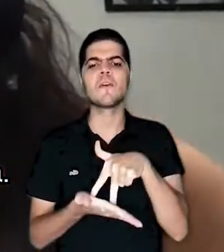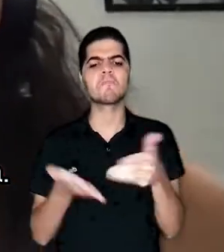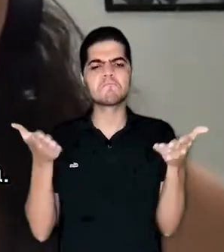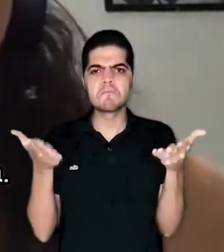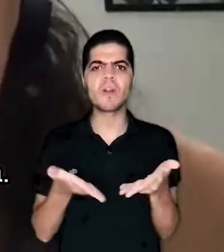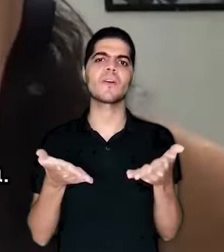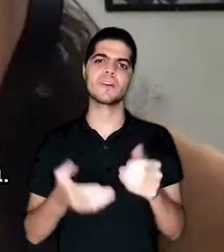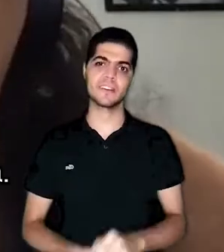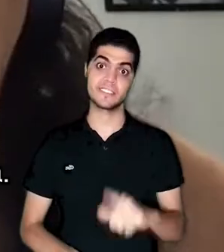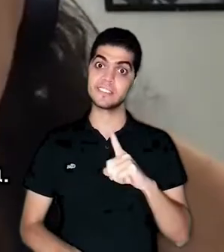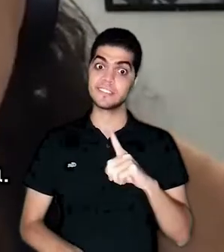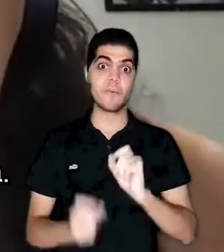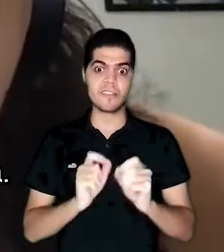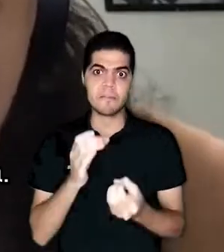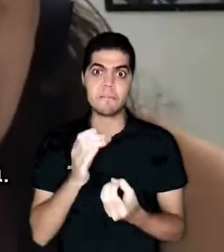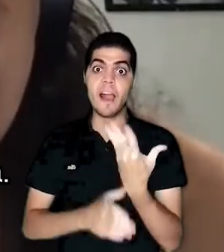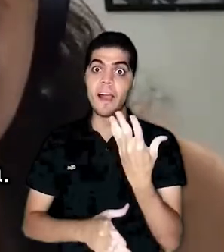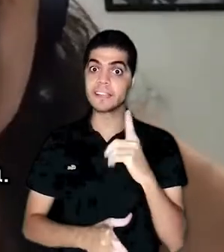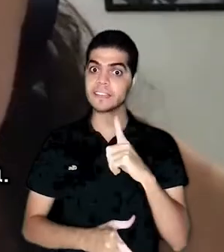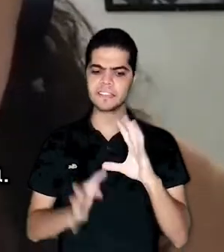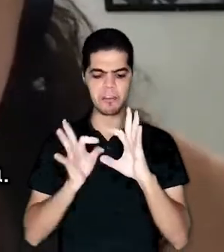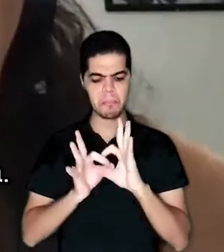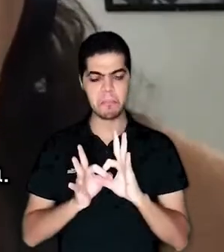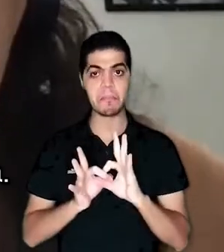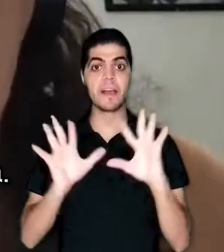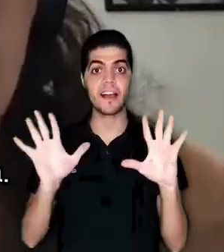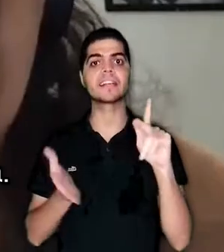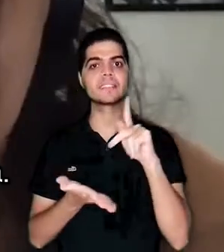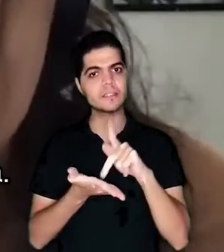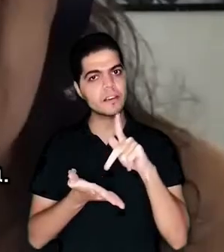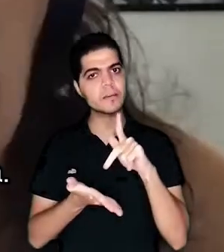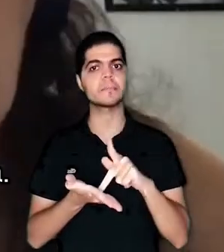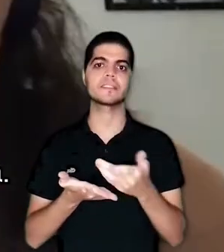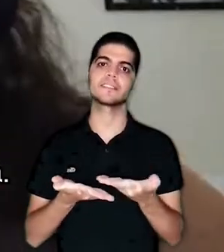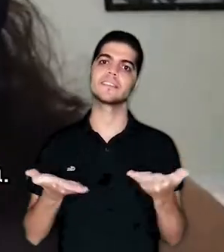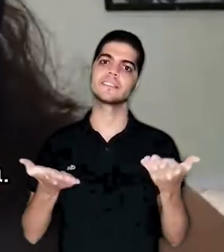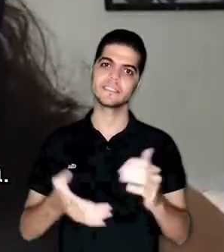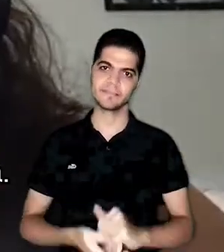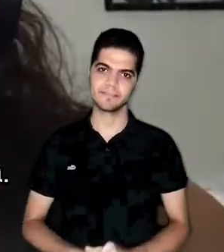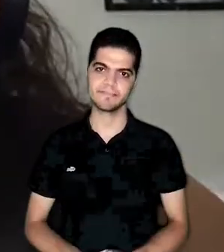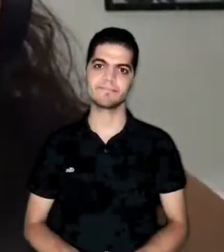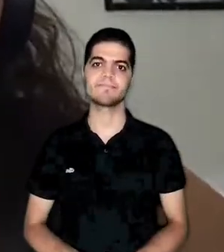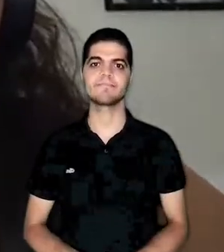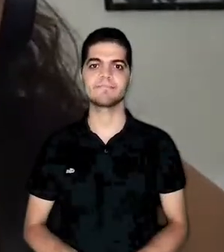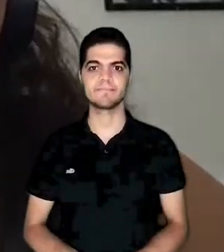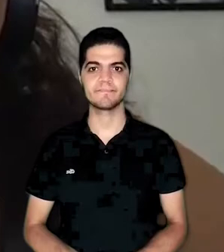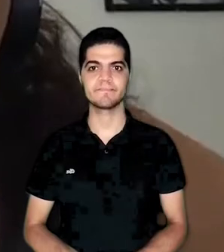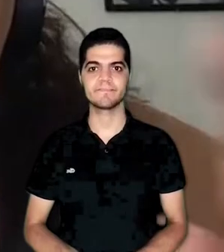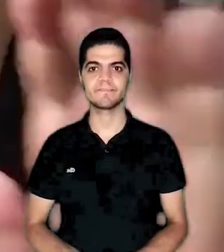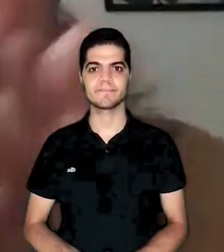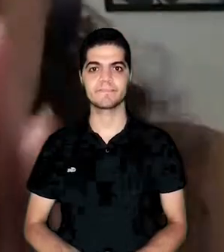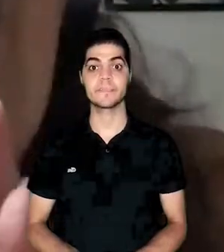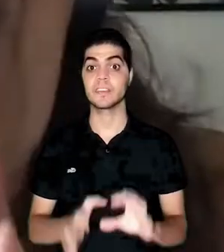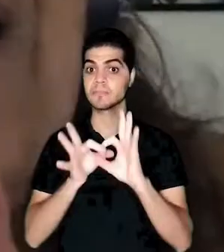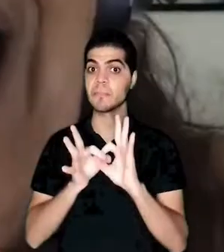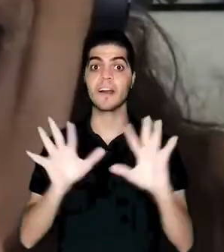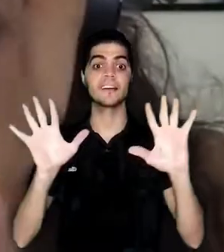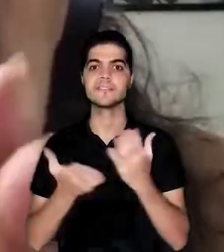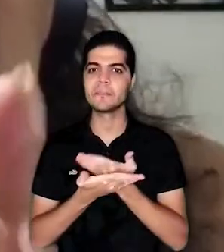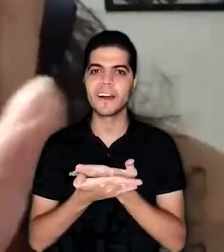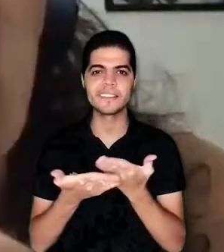sejamos todos atores e atrizes da verdadeira Independência a